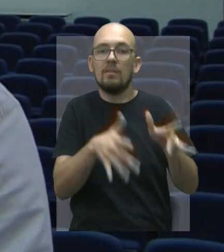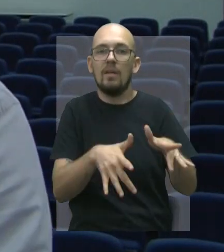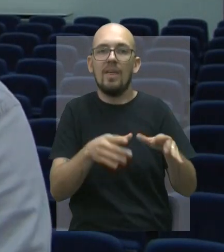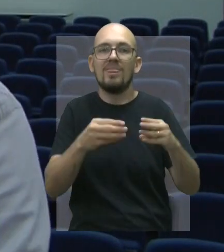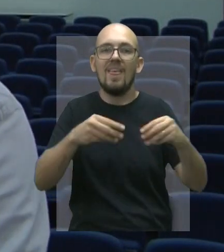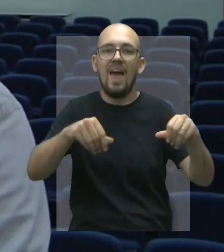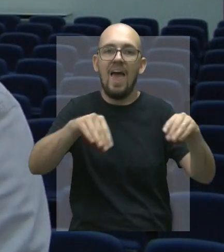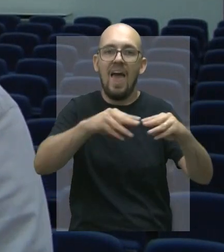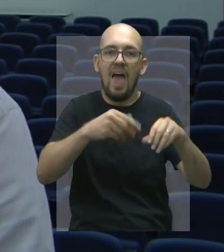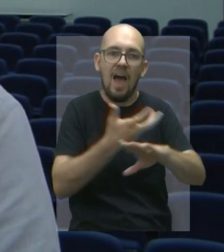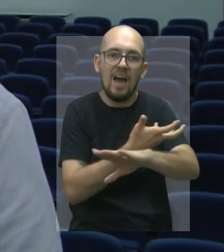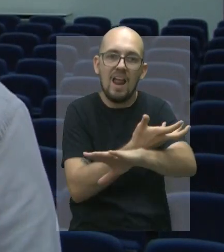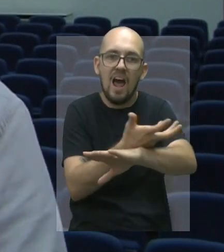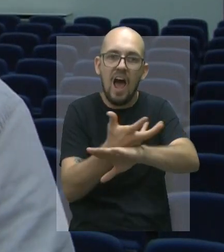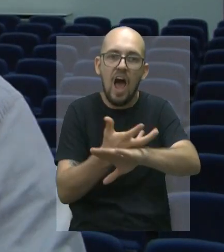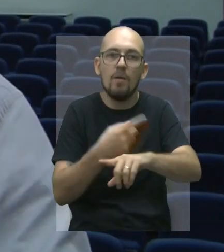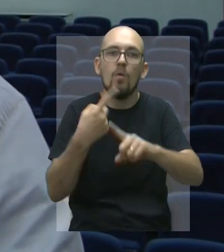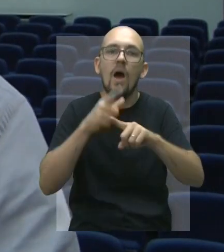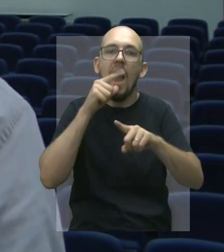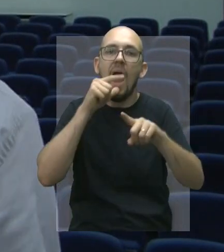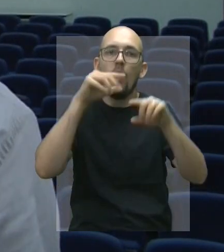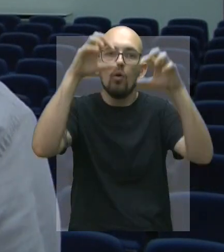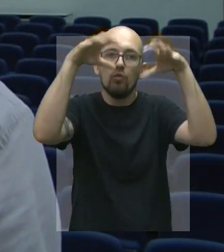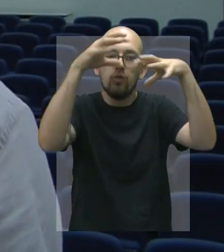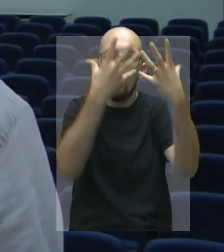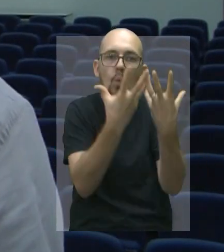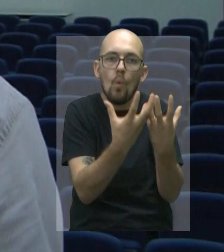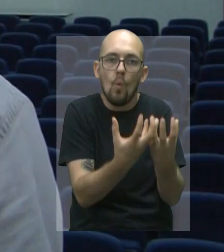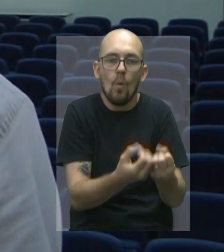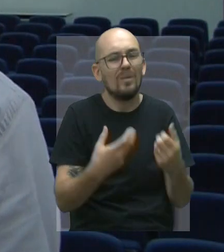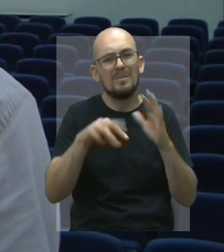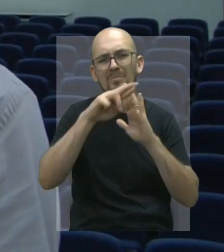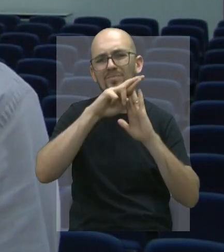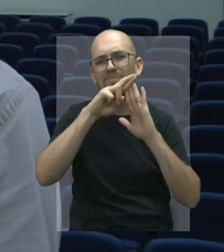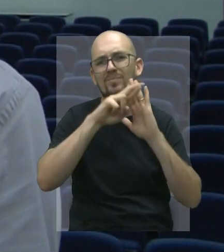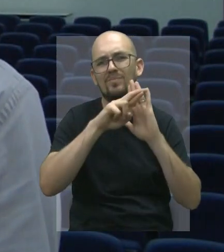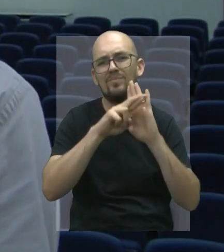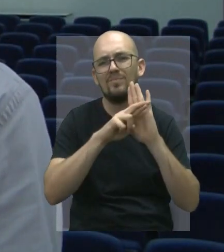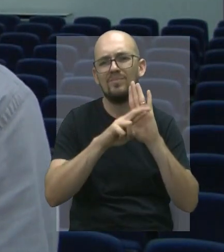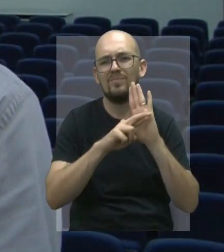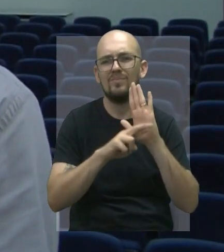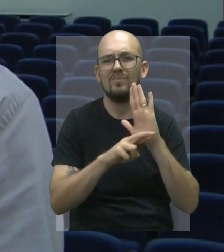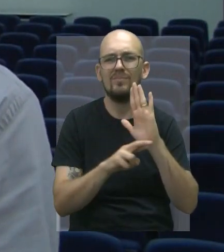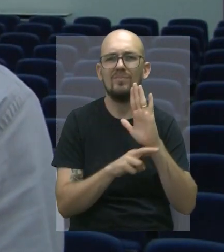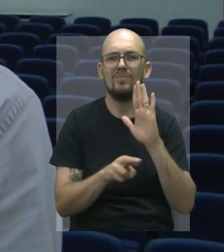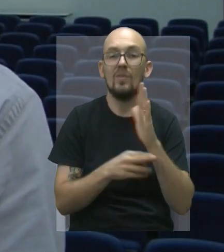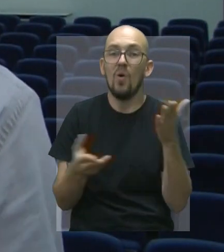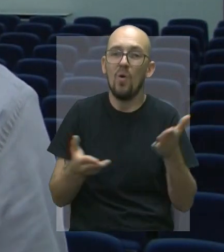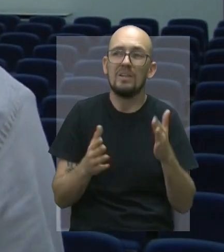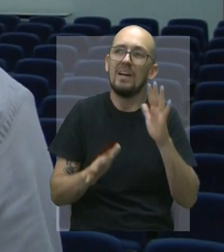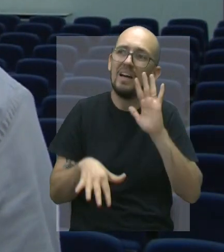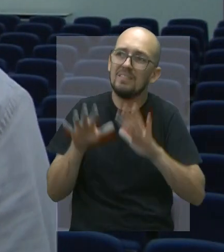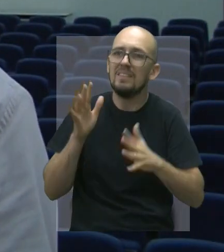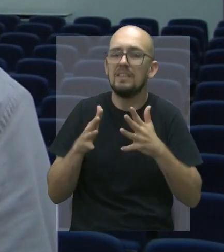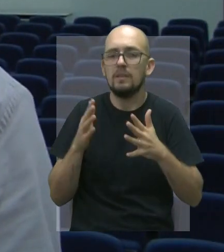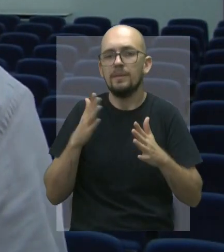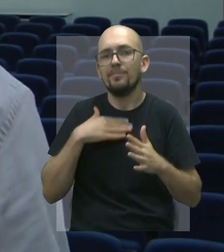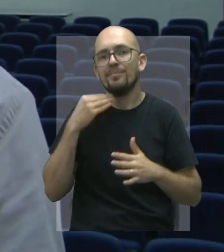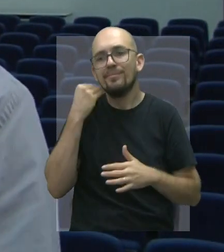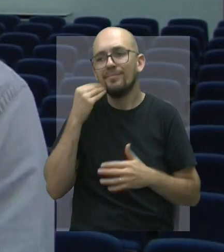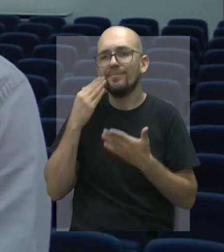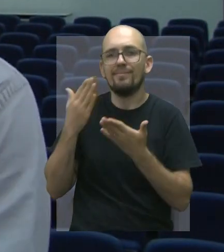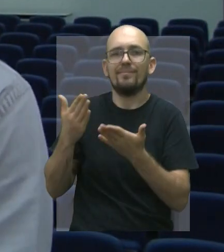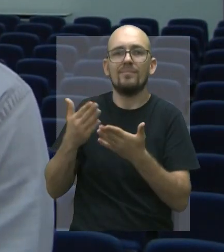ocupação, coeficiente de aproveitamento, enfim, são várias regras que, em alguns casos, e a experiência está mostrando,